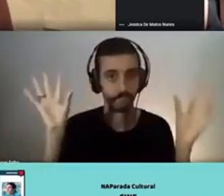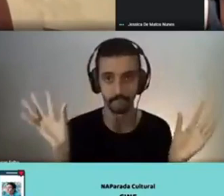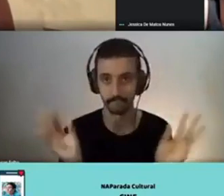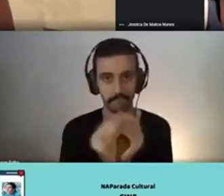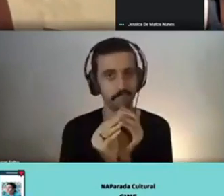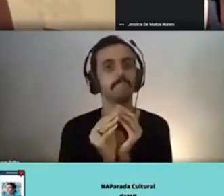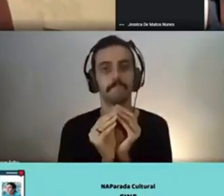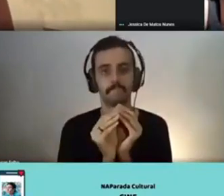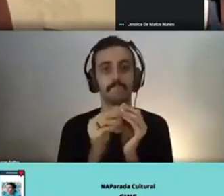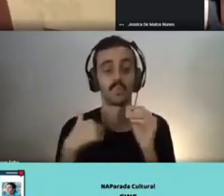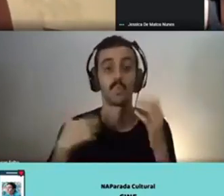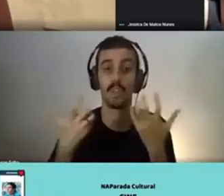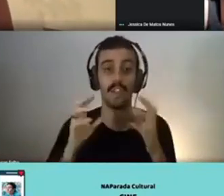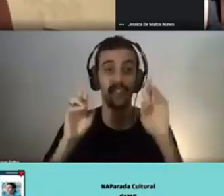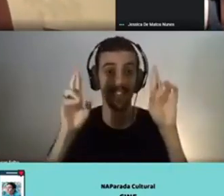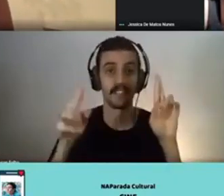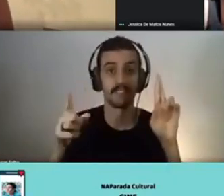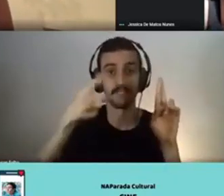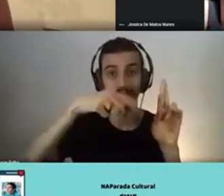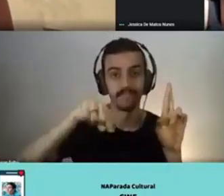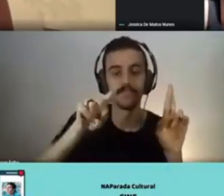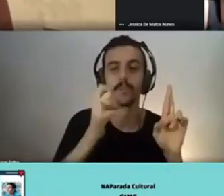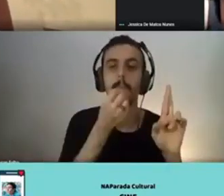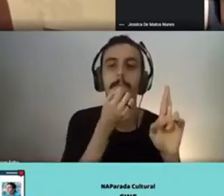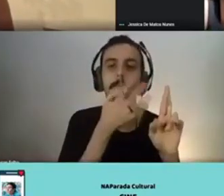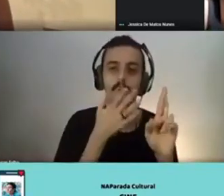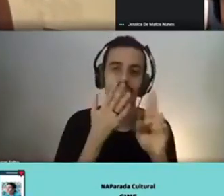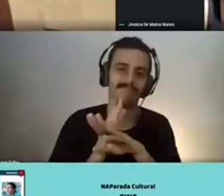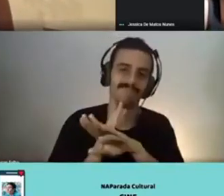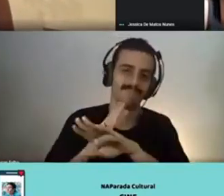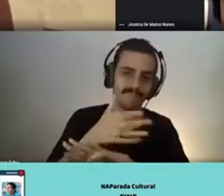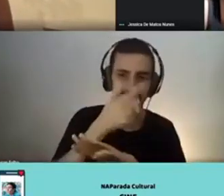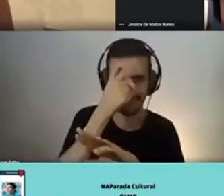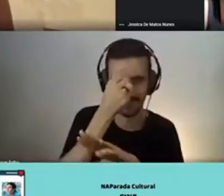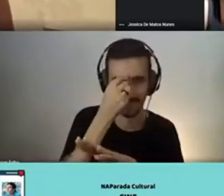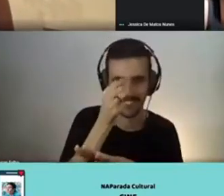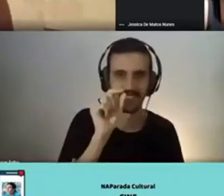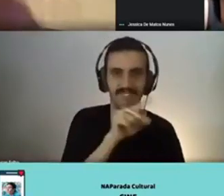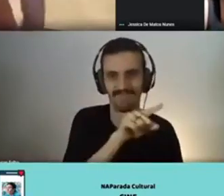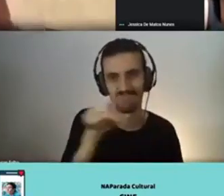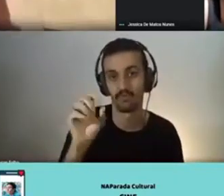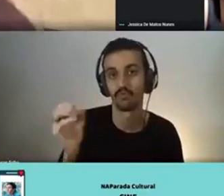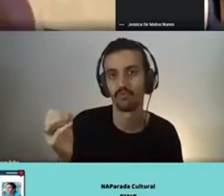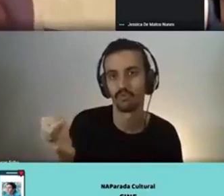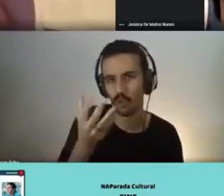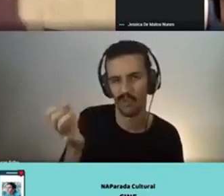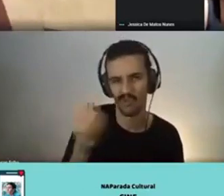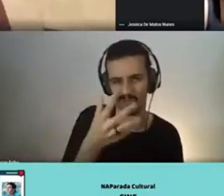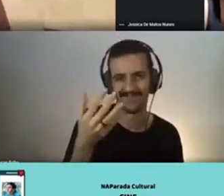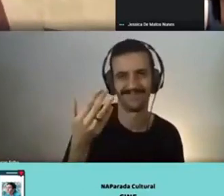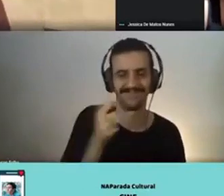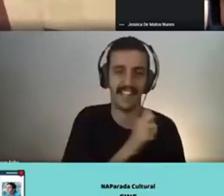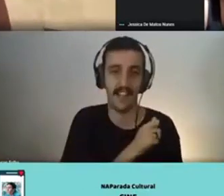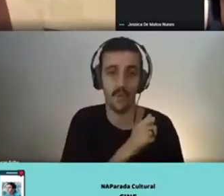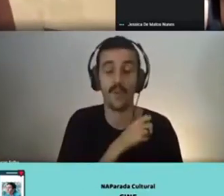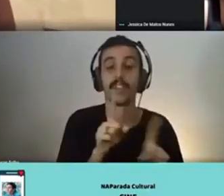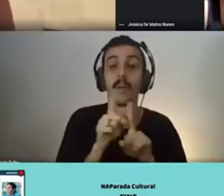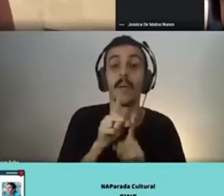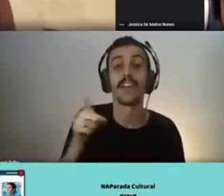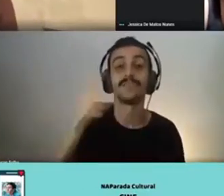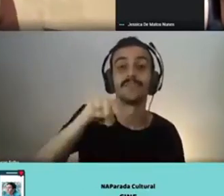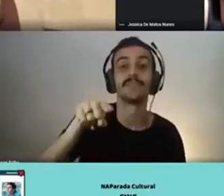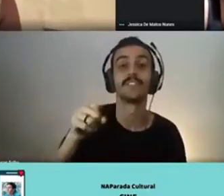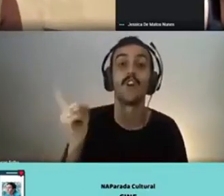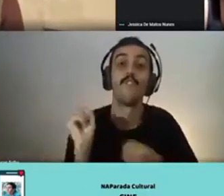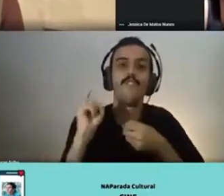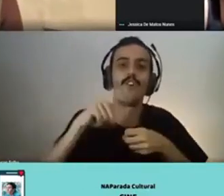uma boa entrada para quem está chegando, né? E para quem está chegando e para quem está voltando, assim, que